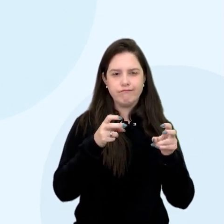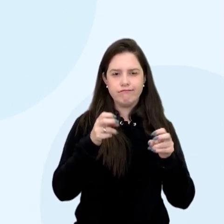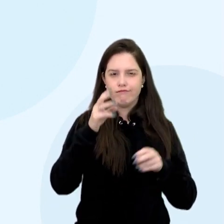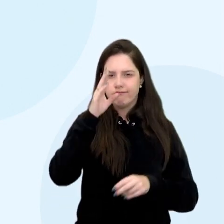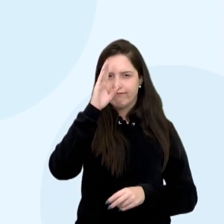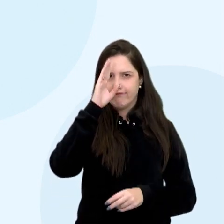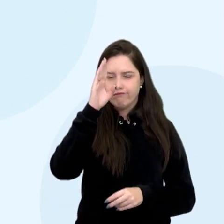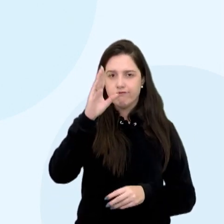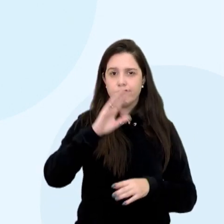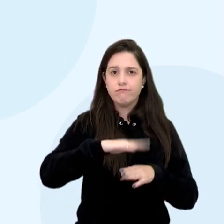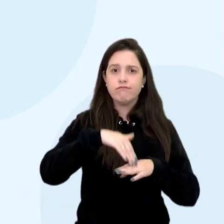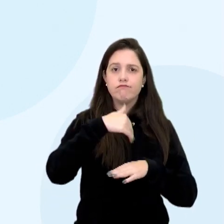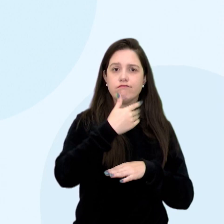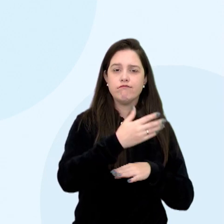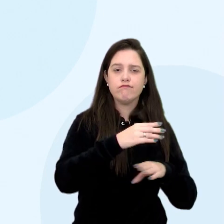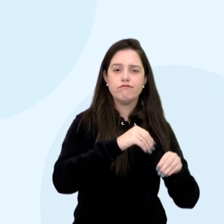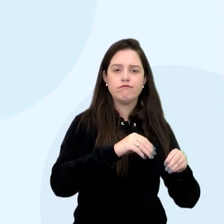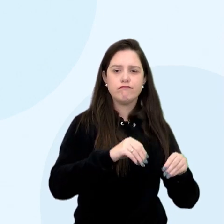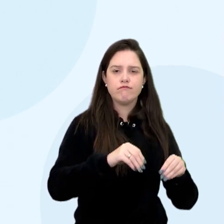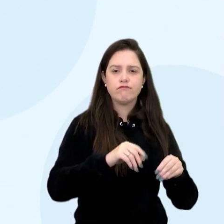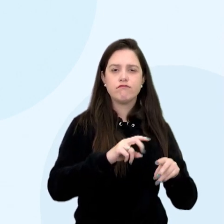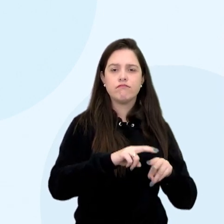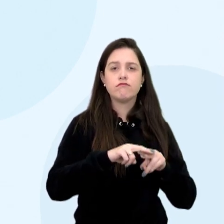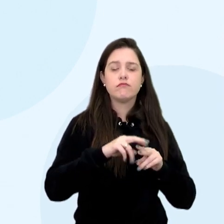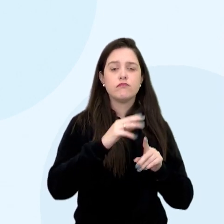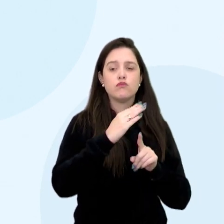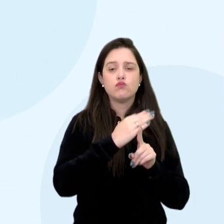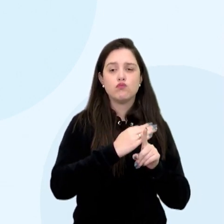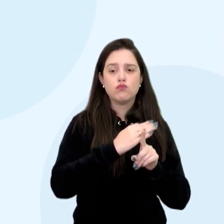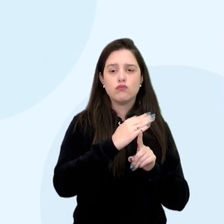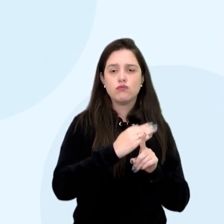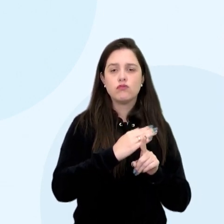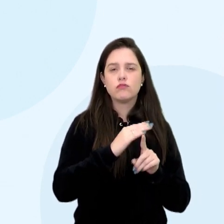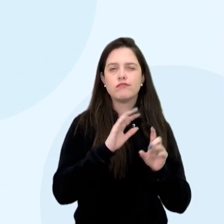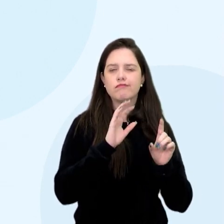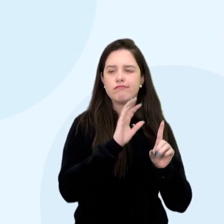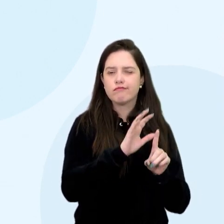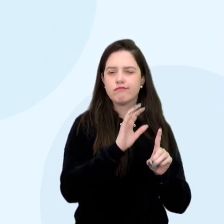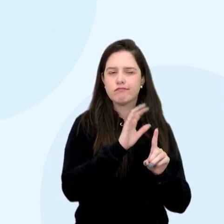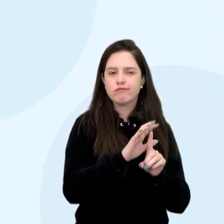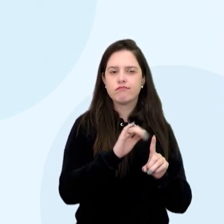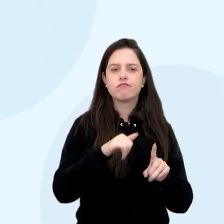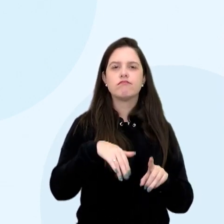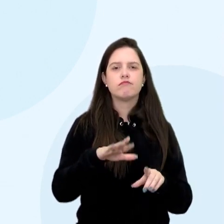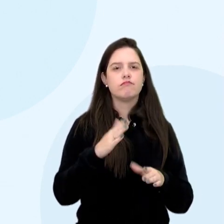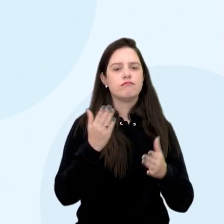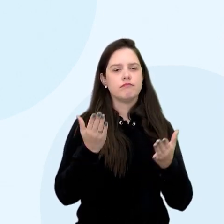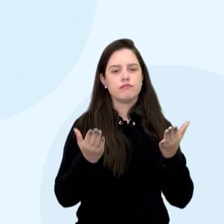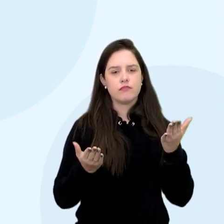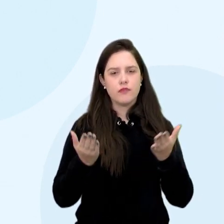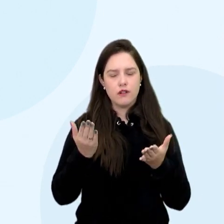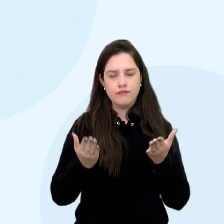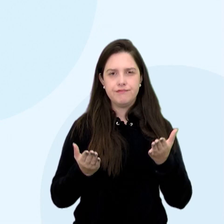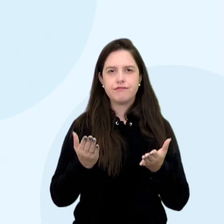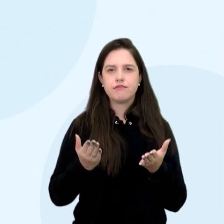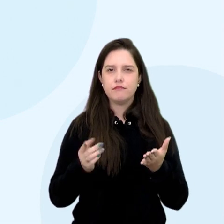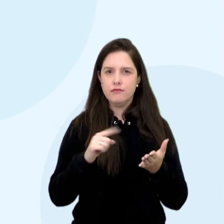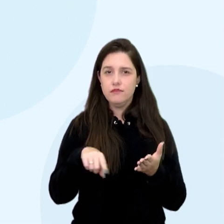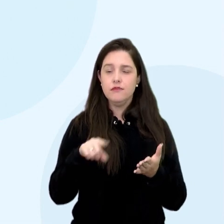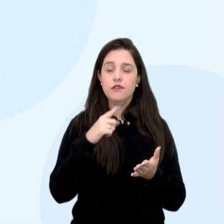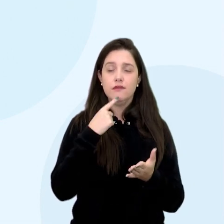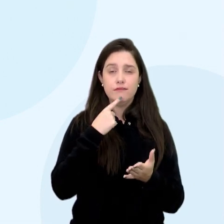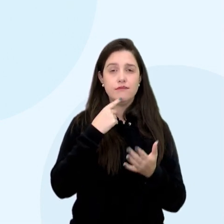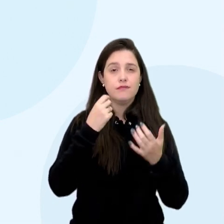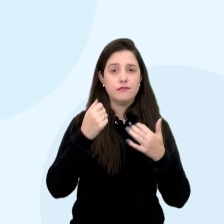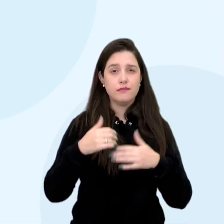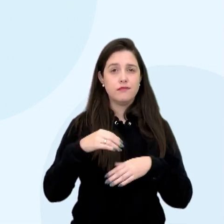observar diretamente o interior da Terra, pois sua temperatura e pressão são extremamente elevadas. É o que a gente viu no decorrer da aula, né?